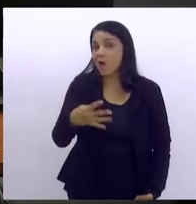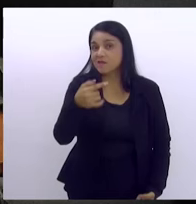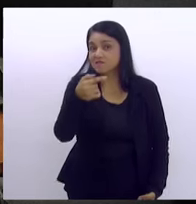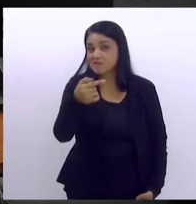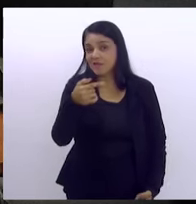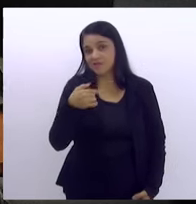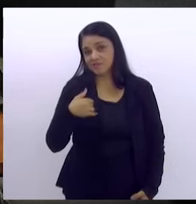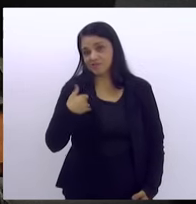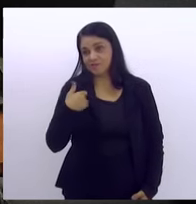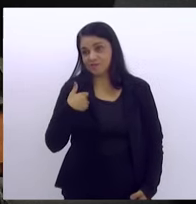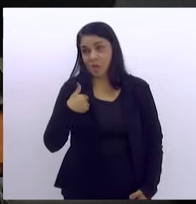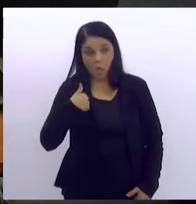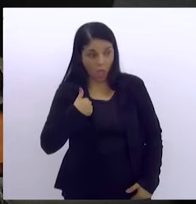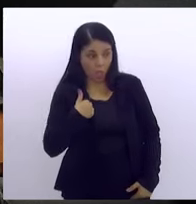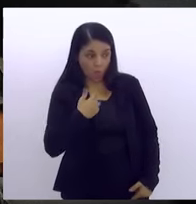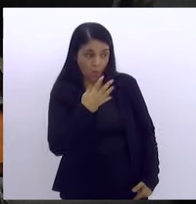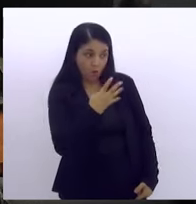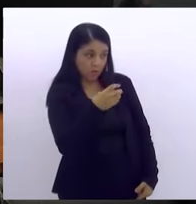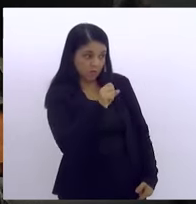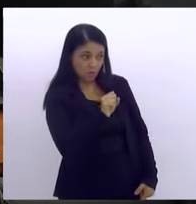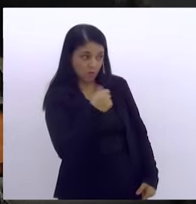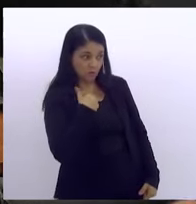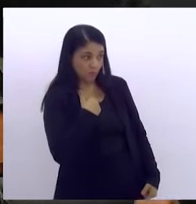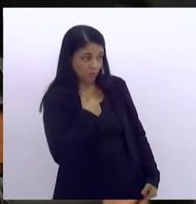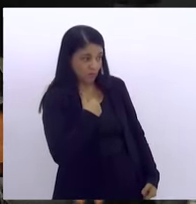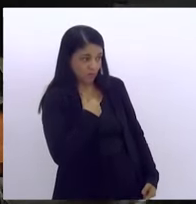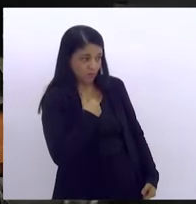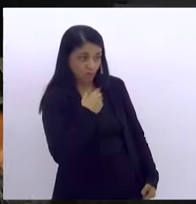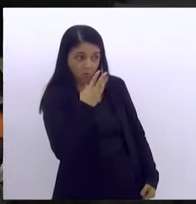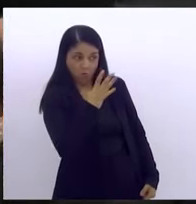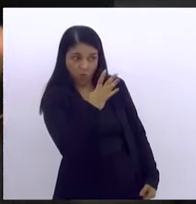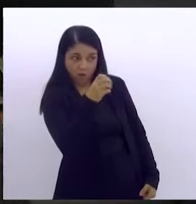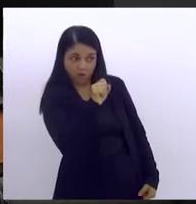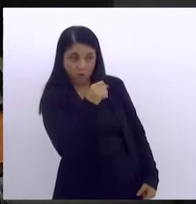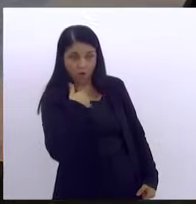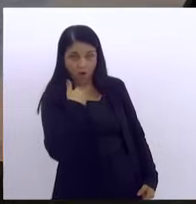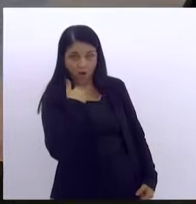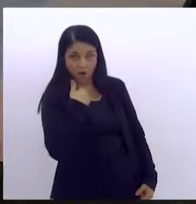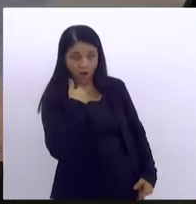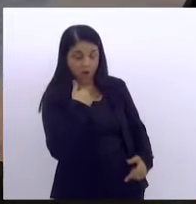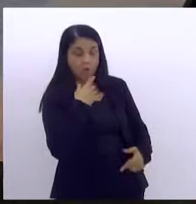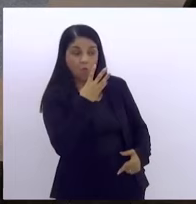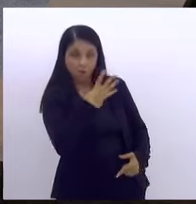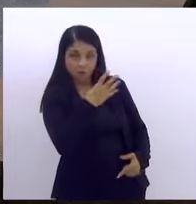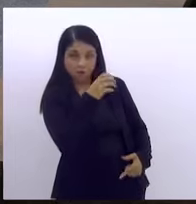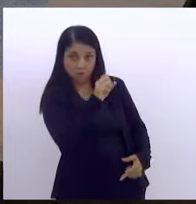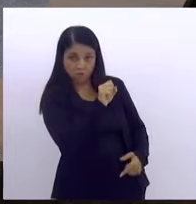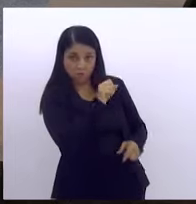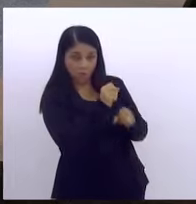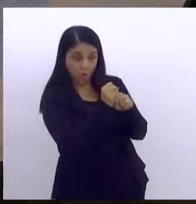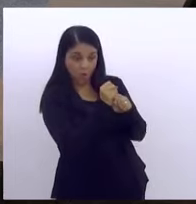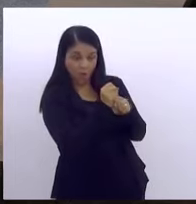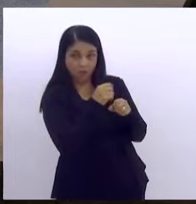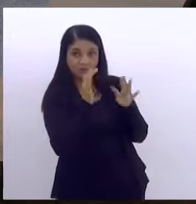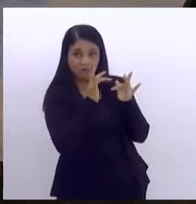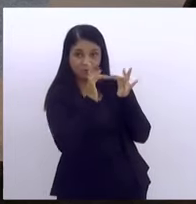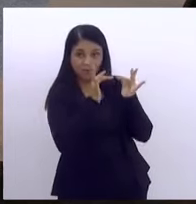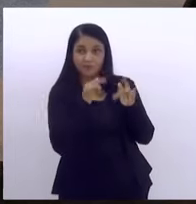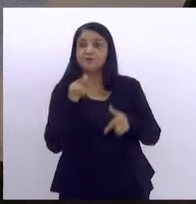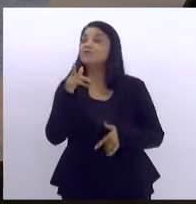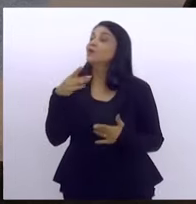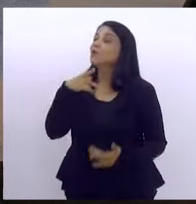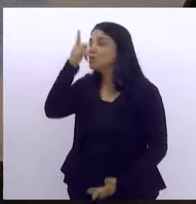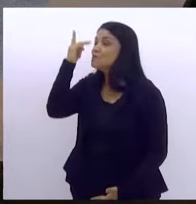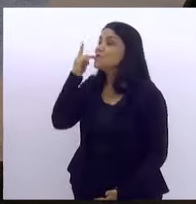mim que estou há 48. Já vem outro falar. Luiz Paulo, há quanto tempo? Senhora